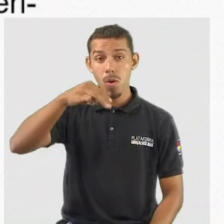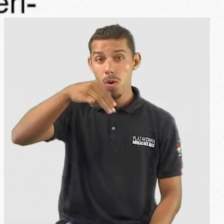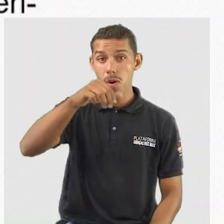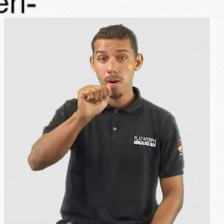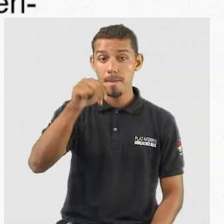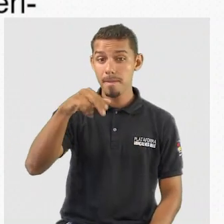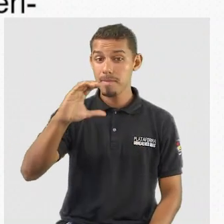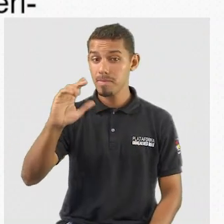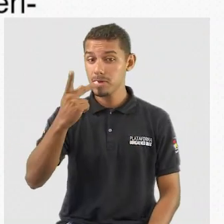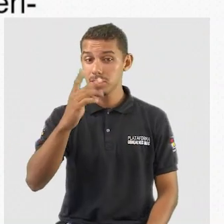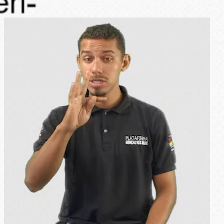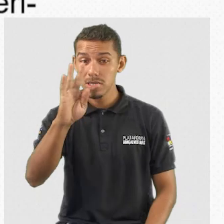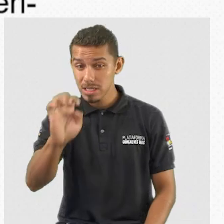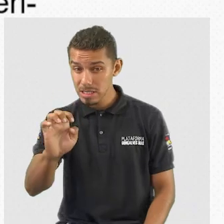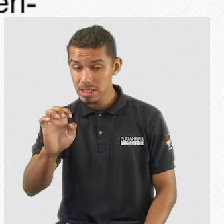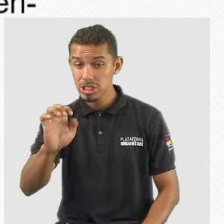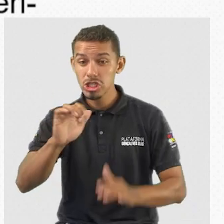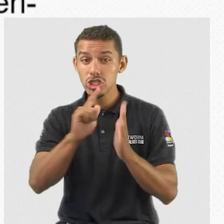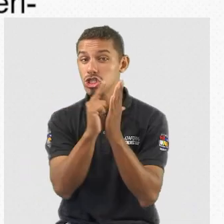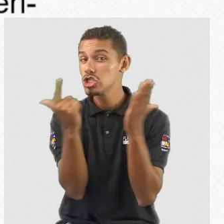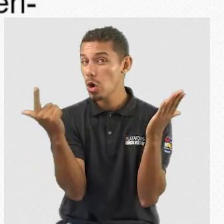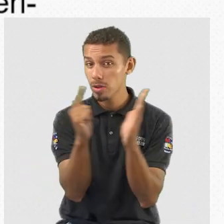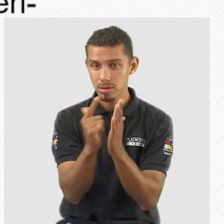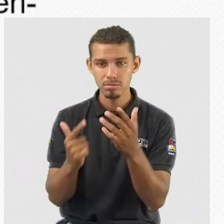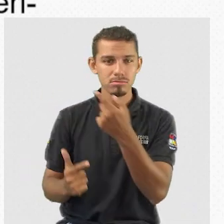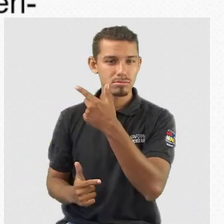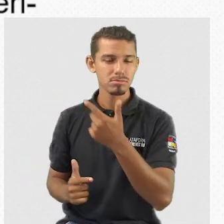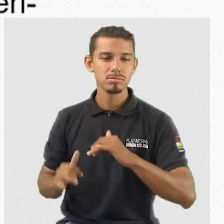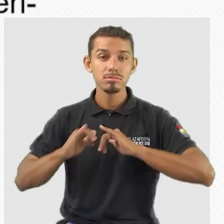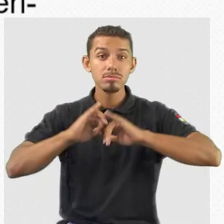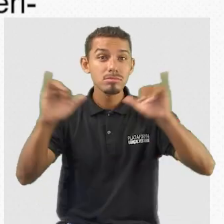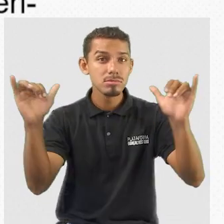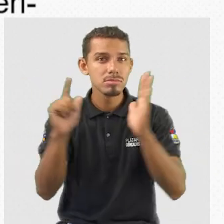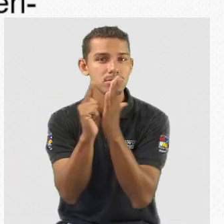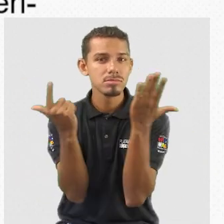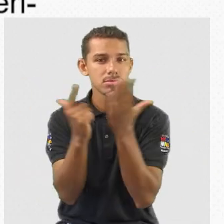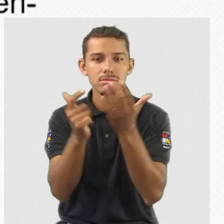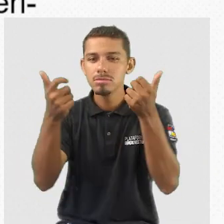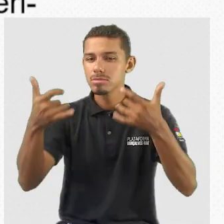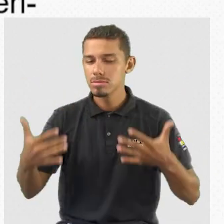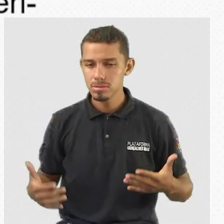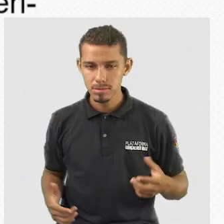né? Pensemos aí uma manchete que diz o seguinte: